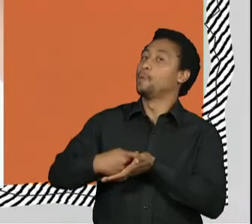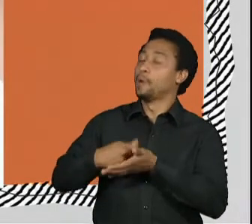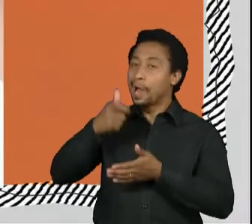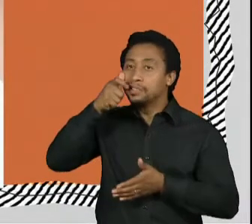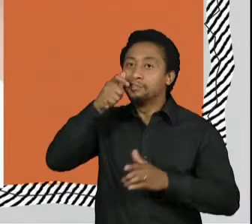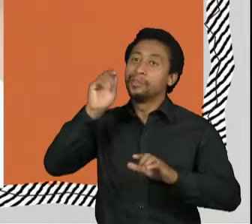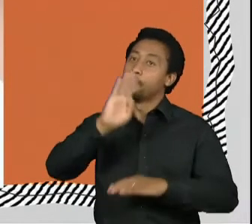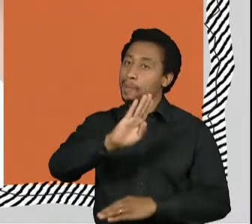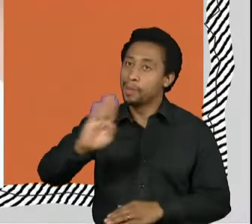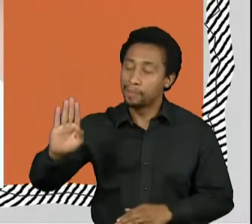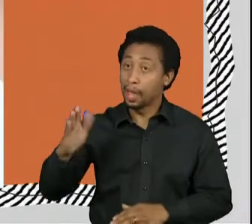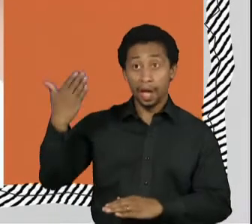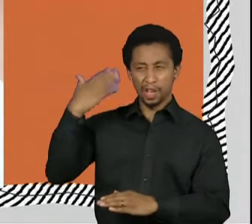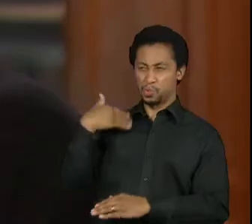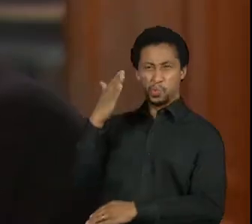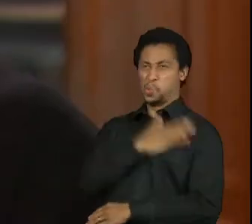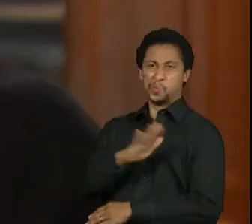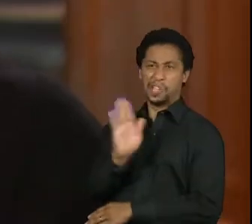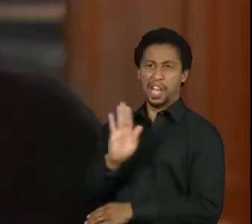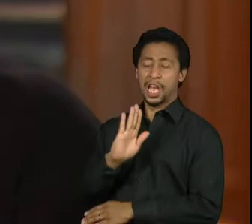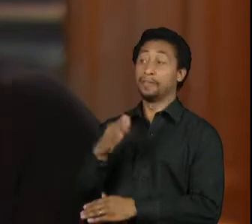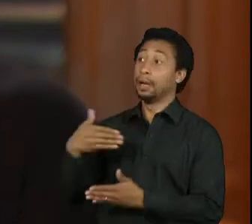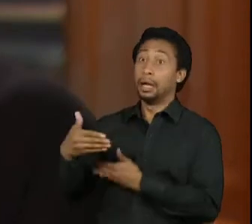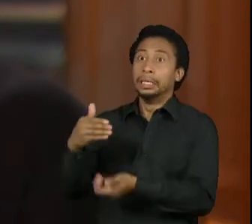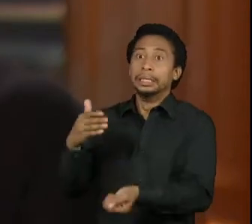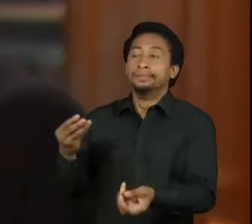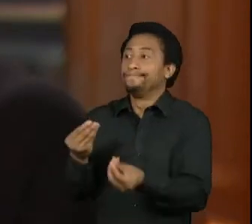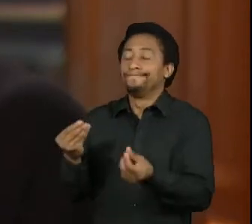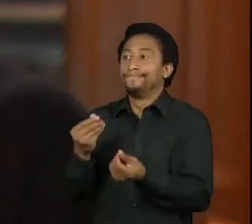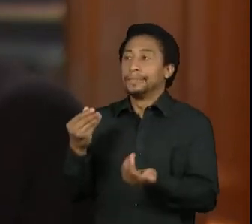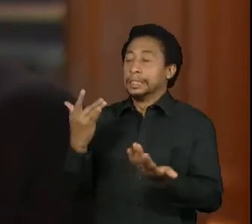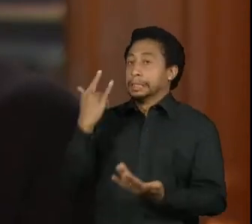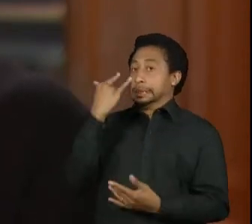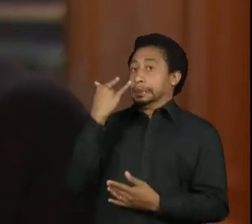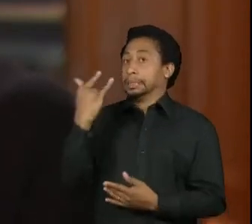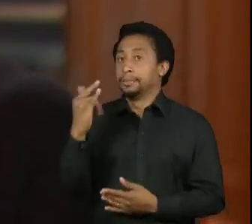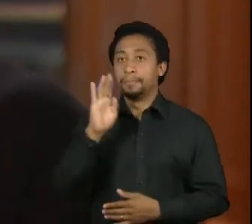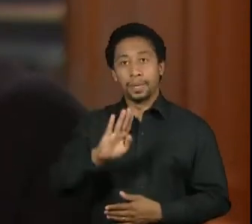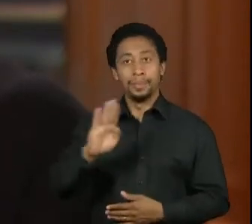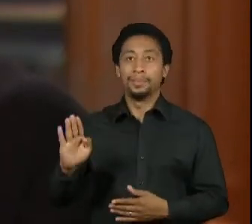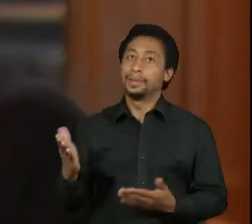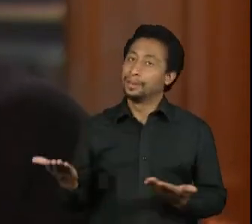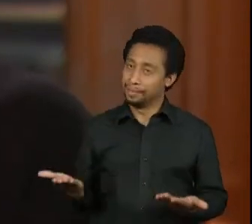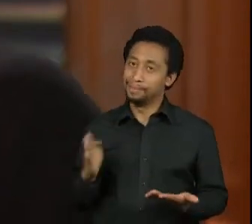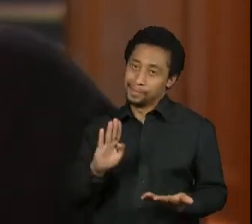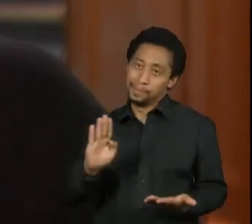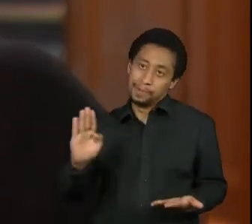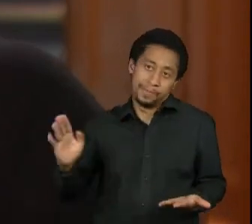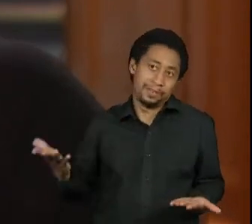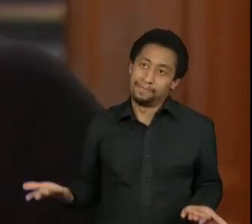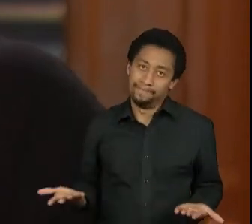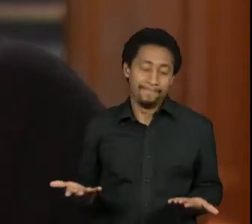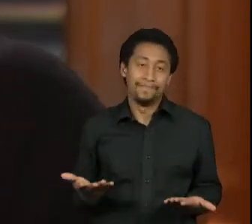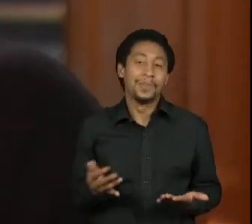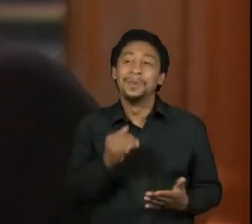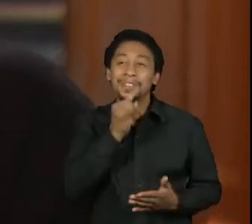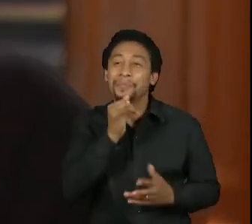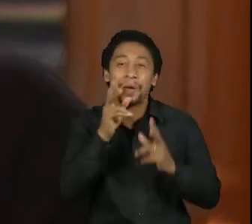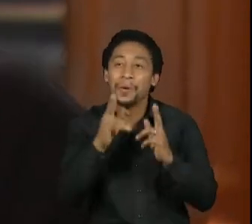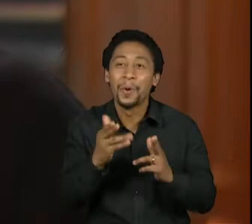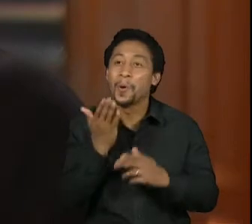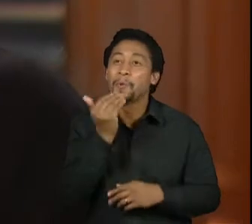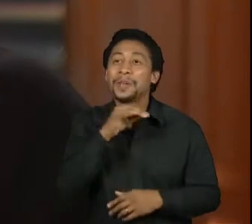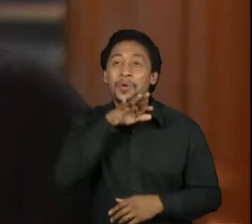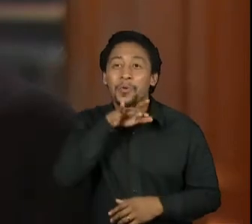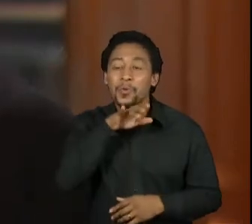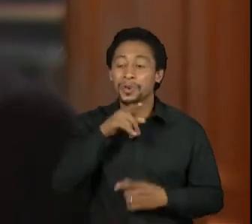era aí você visse ou vice eles ia porque a coisa Trash vicia né com o site tipo comida ruim me conte